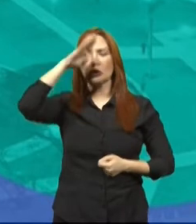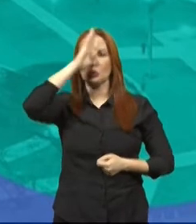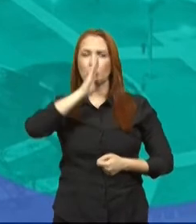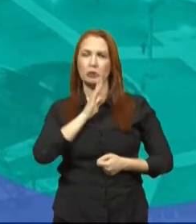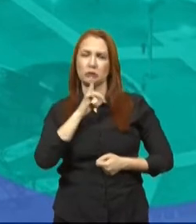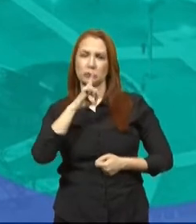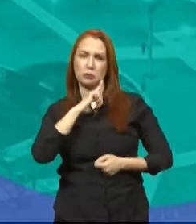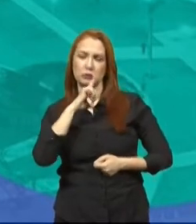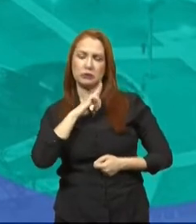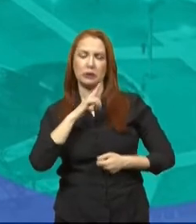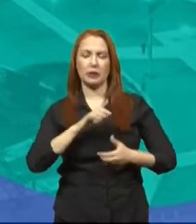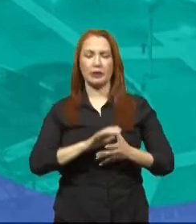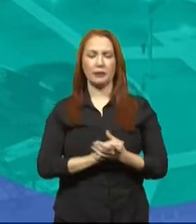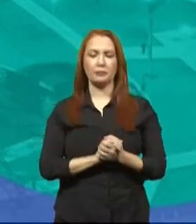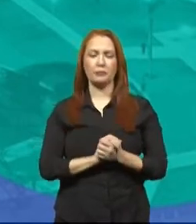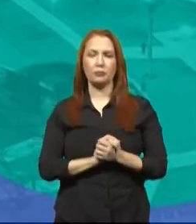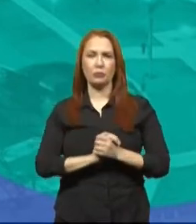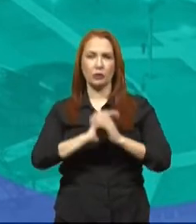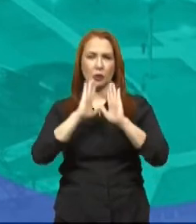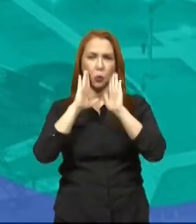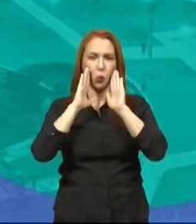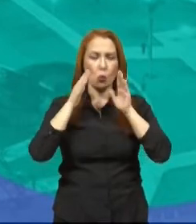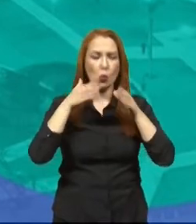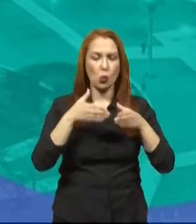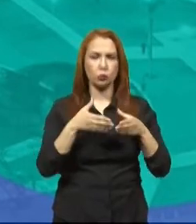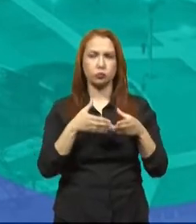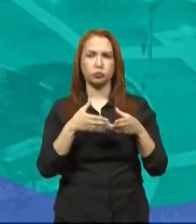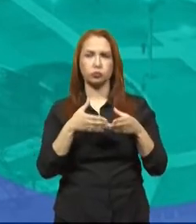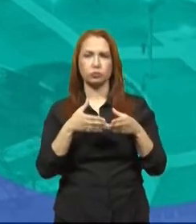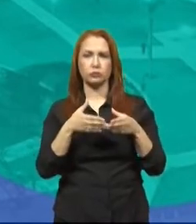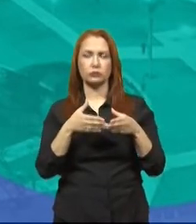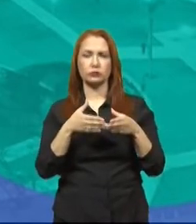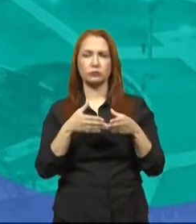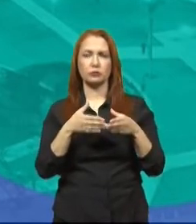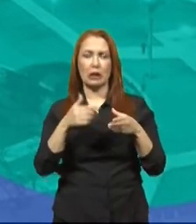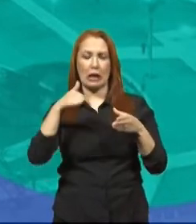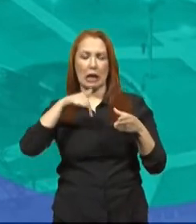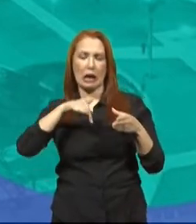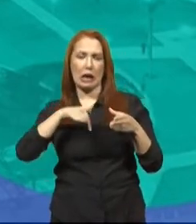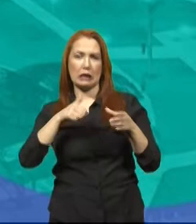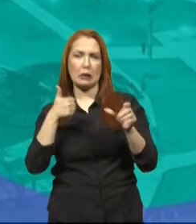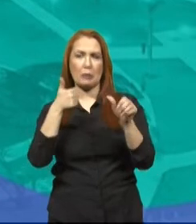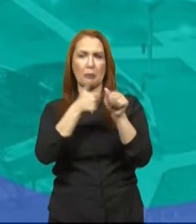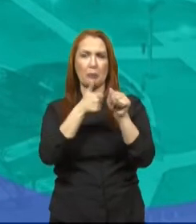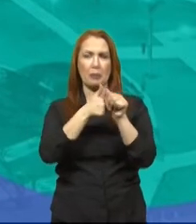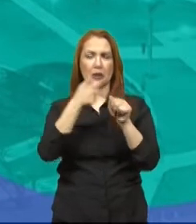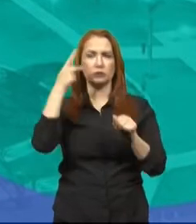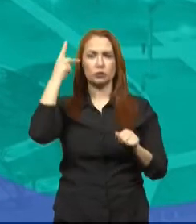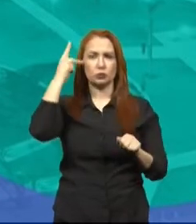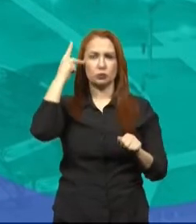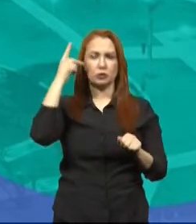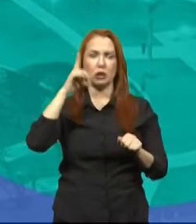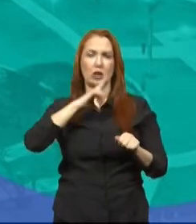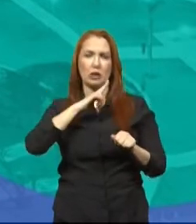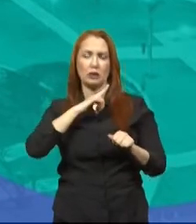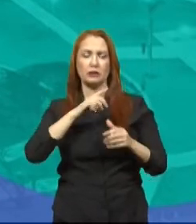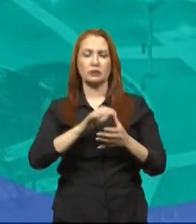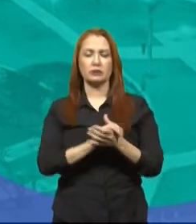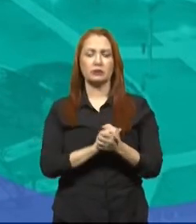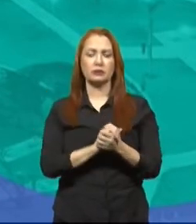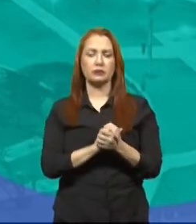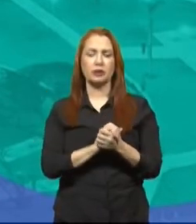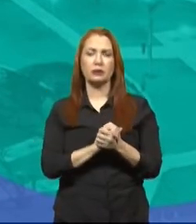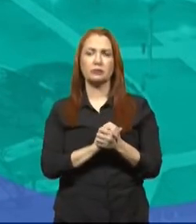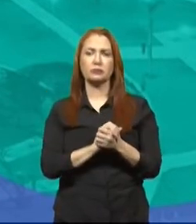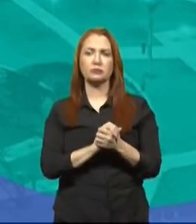uma concentração bastante grande, aqui próximo da cidade de São Paulo, de data centers acima de